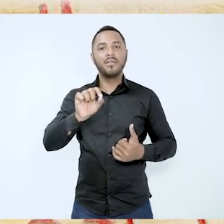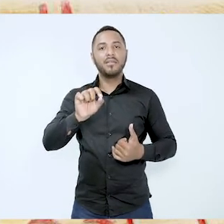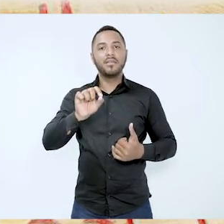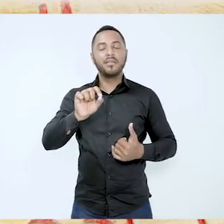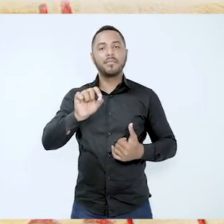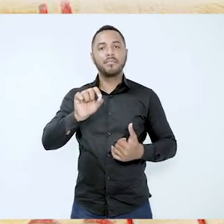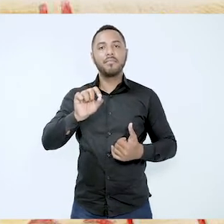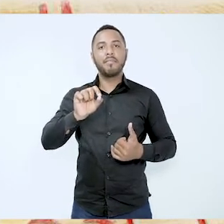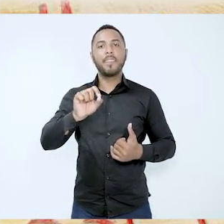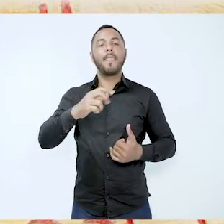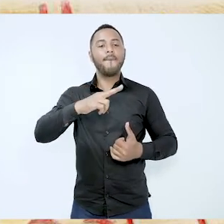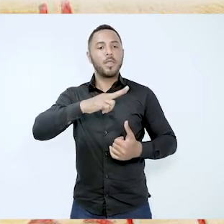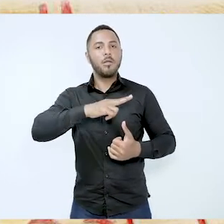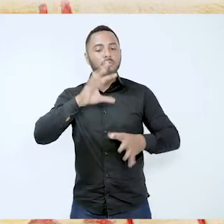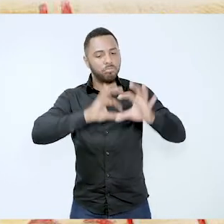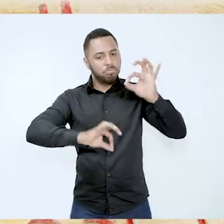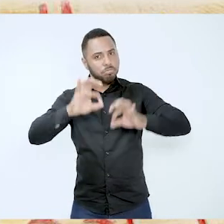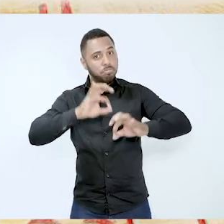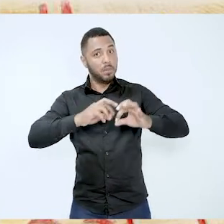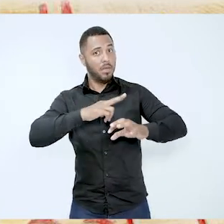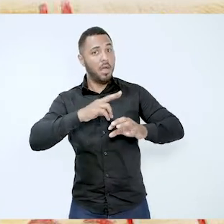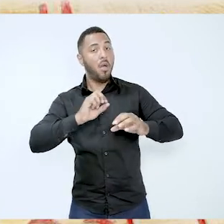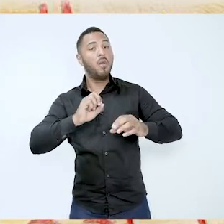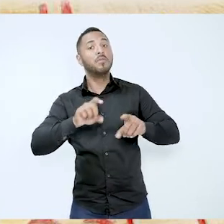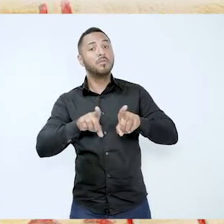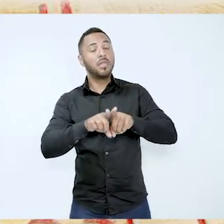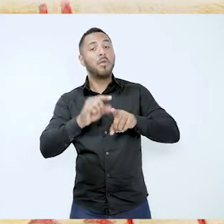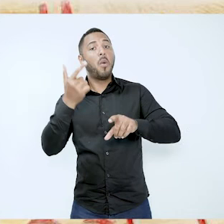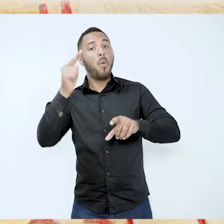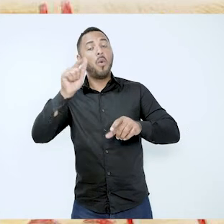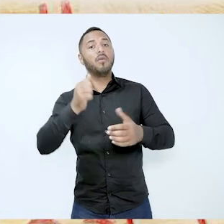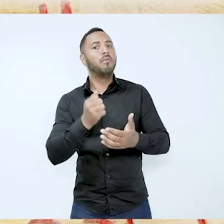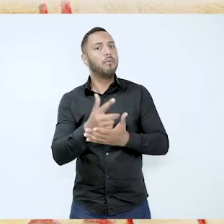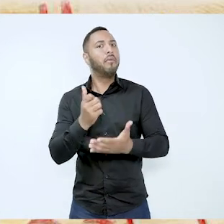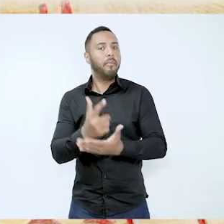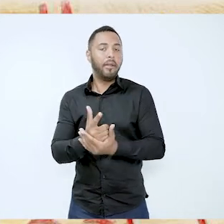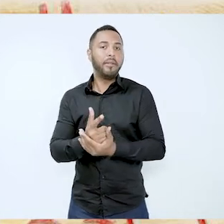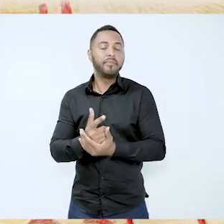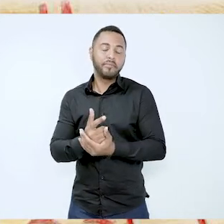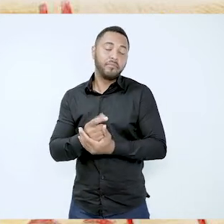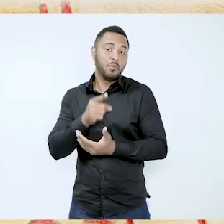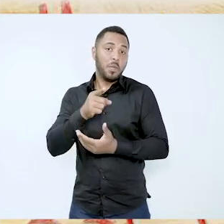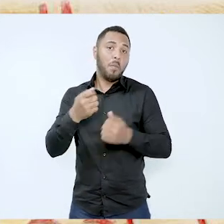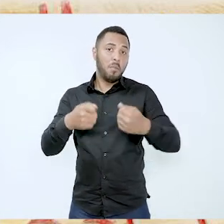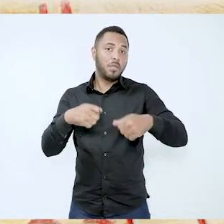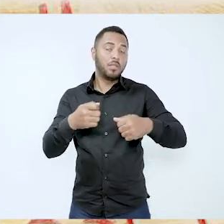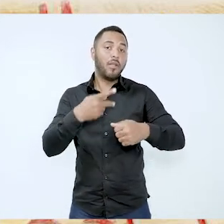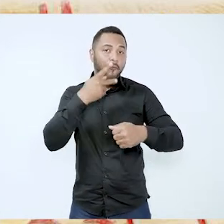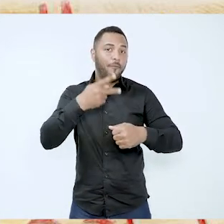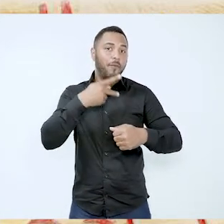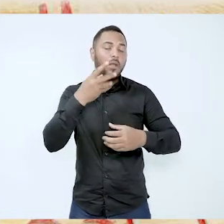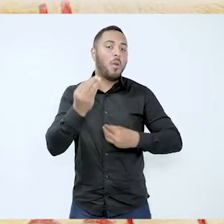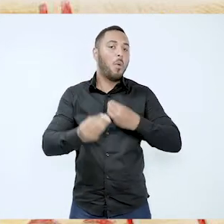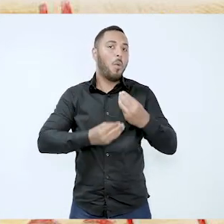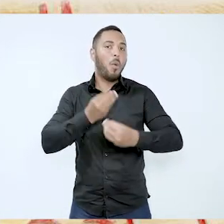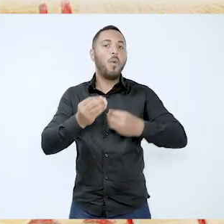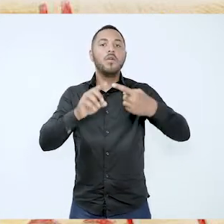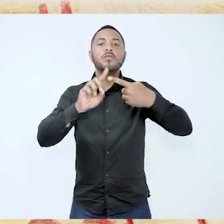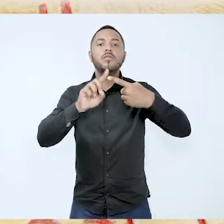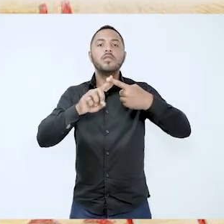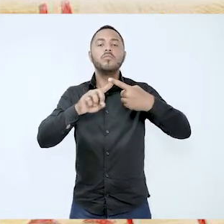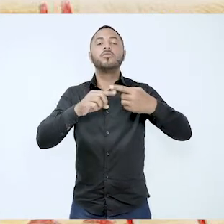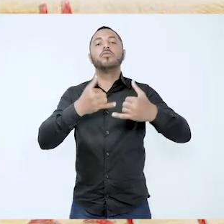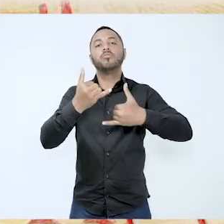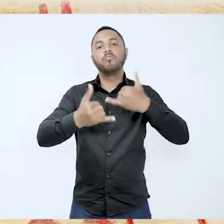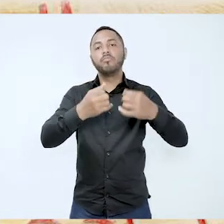ele utilizava nas brincadeiras, tanto eram confeccionados quanto eram comprados. Aí você vai dizer como